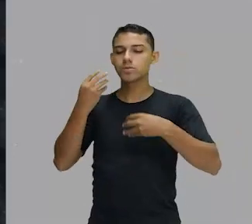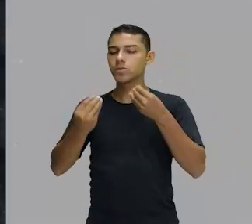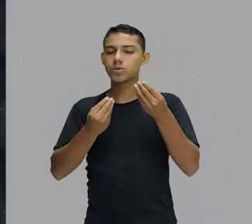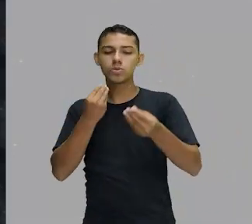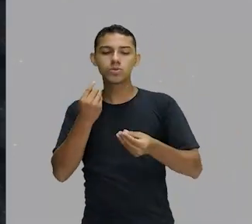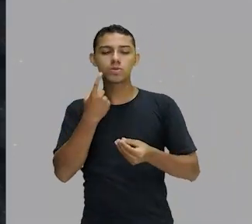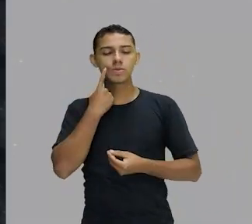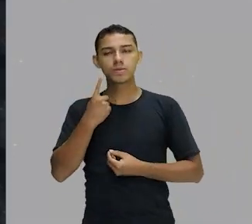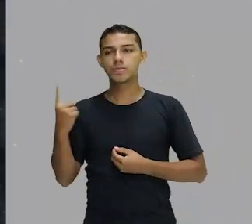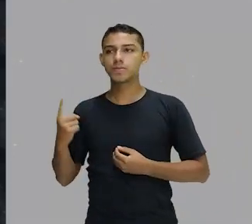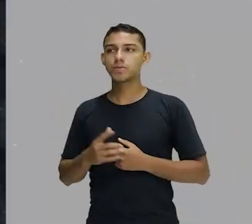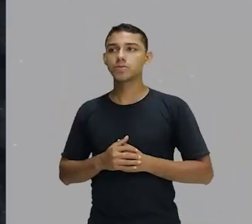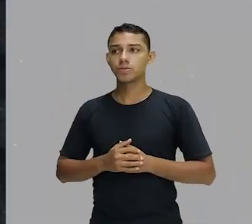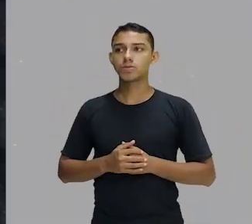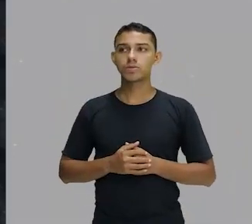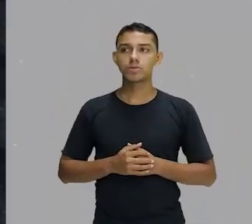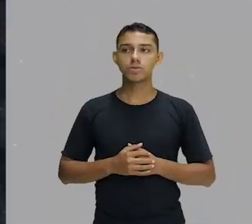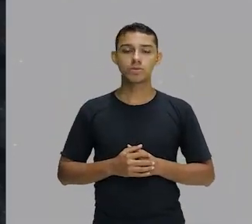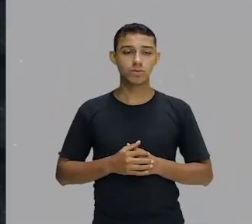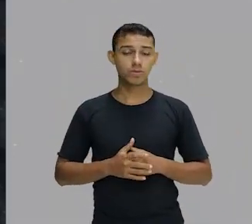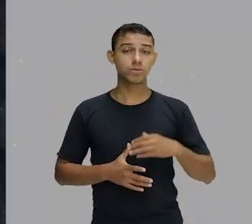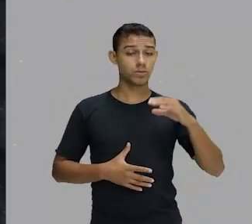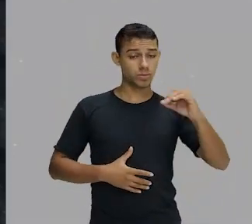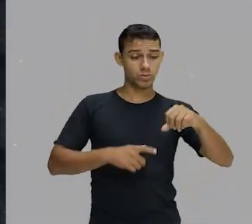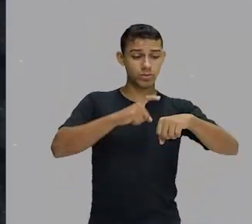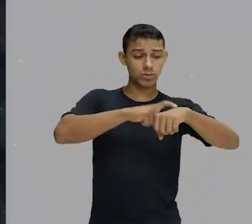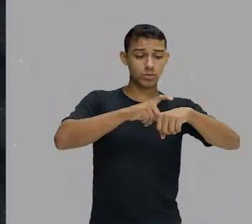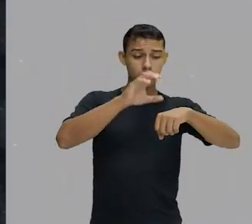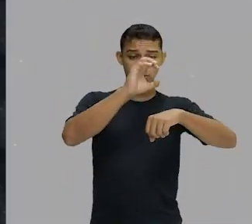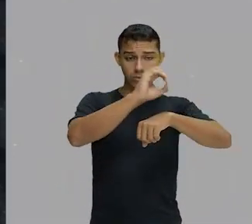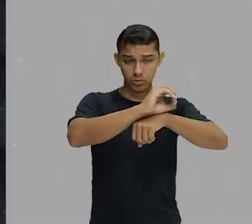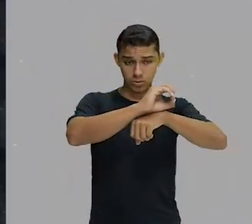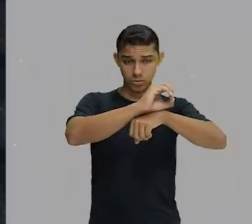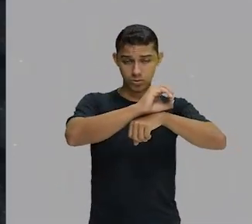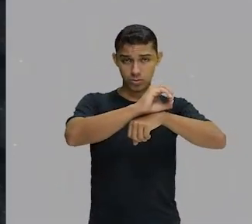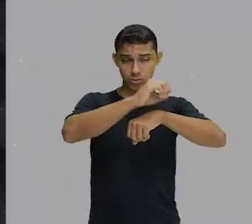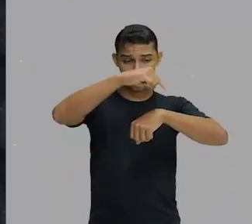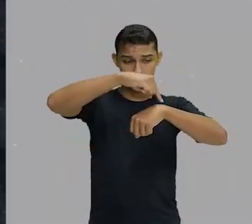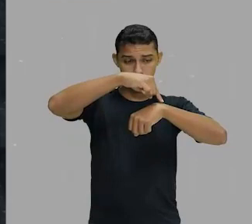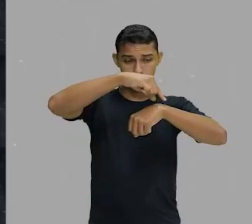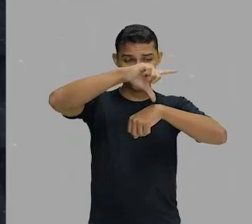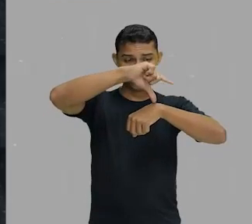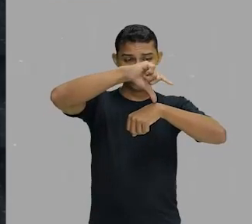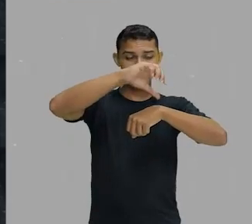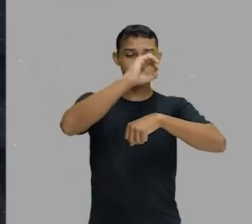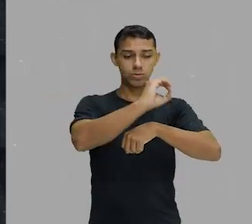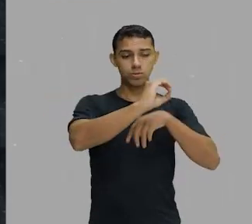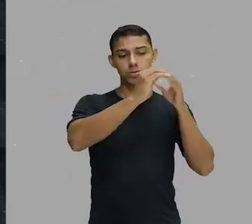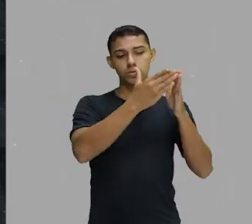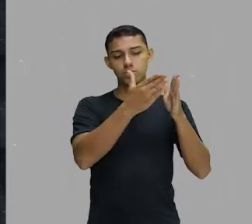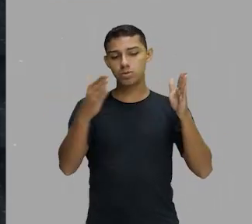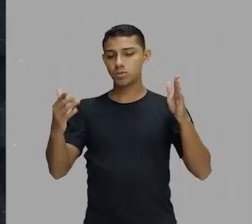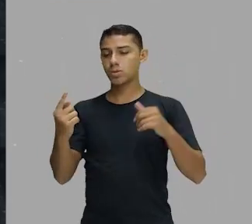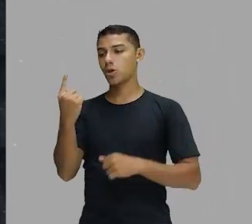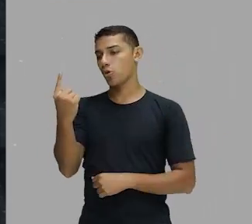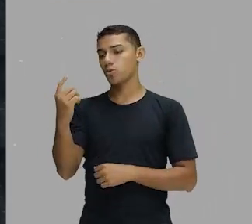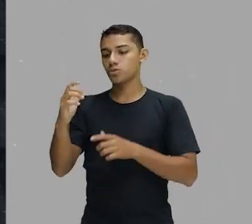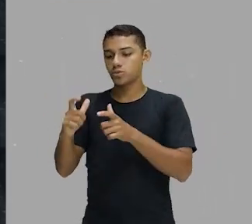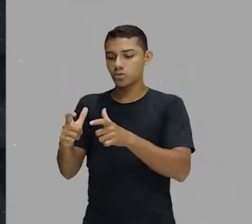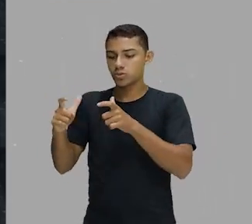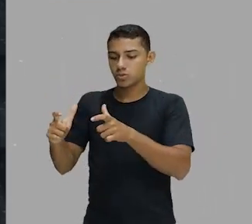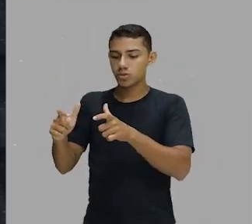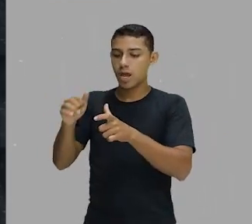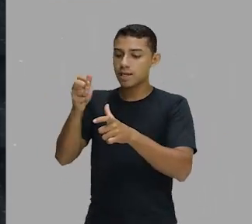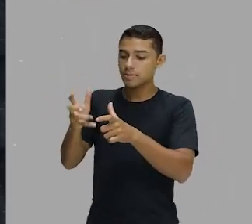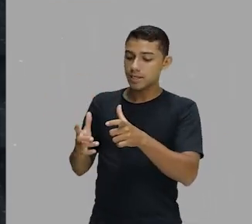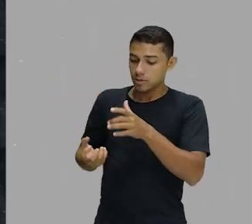se comporta. No caso, para o tempo igual a 0, o nosso diâmetro é de 1 centímetro. Por quê? Porque lá na questão